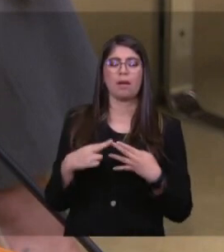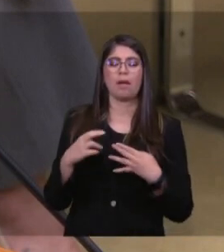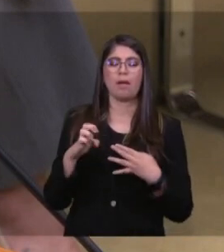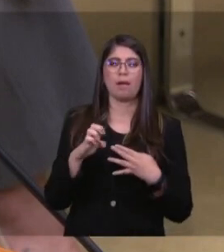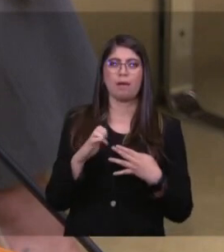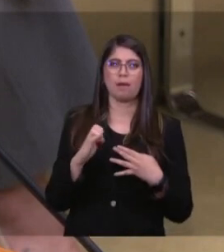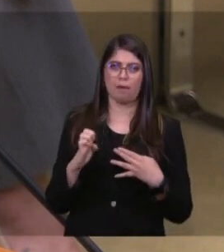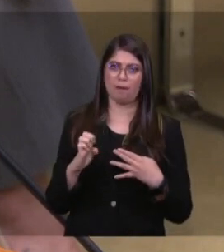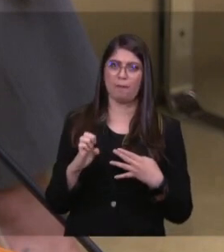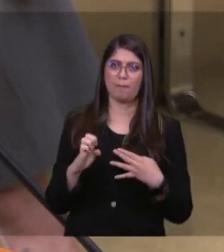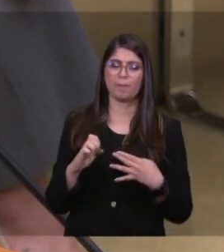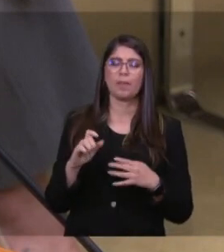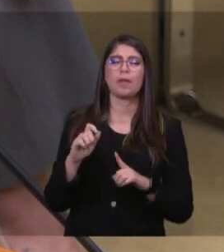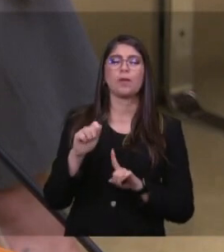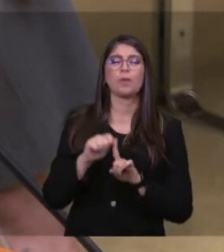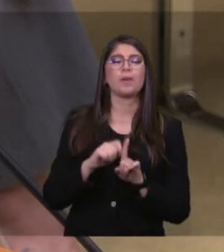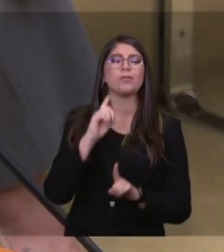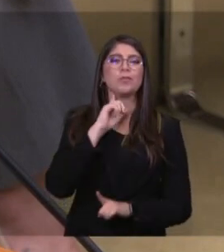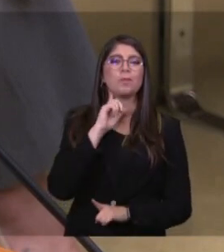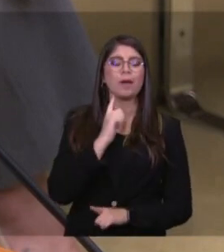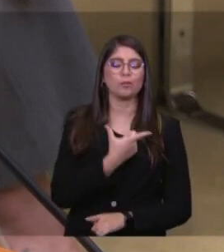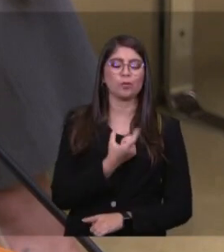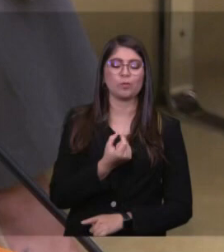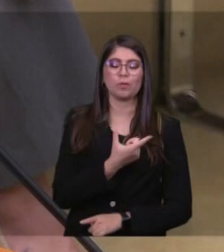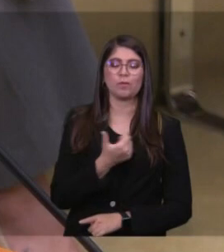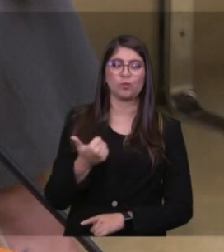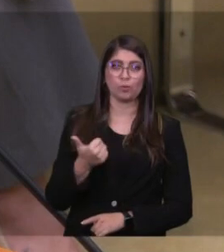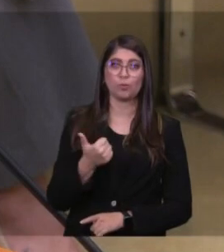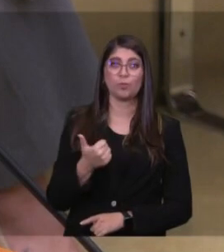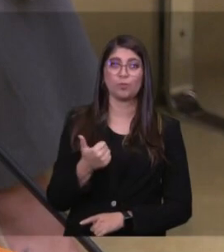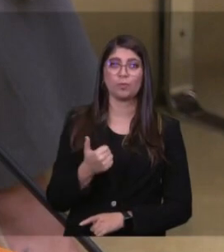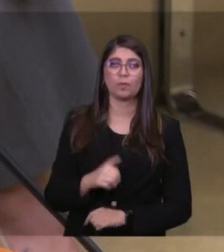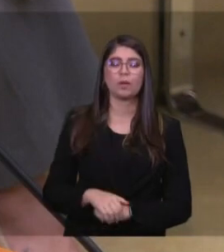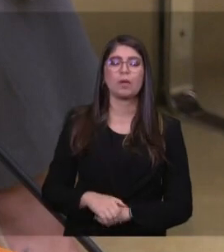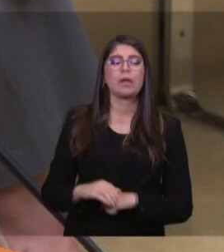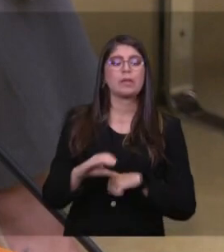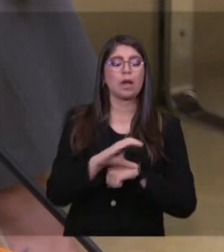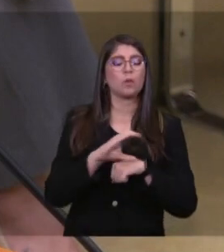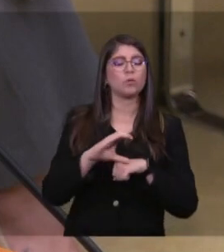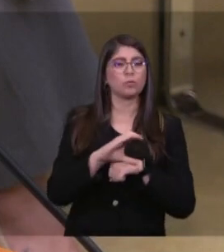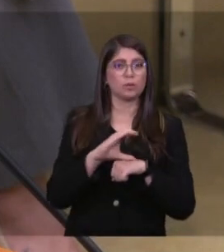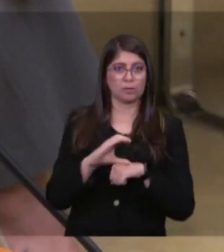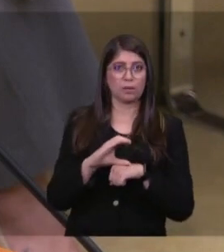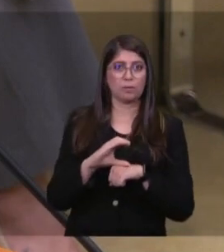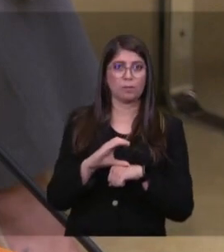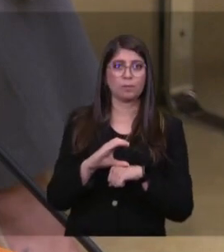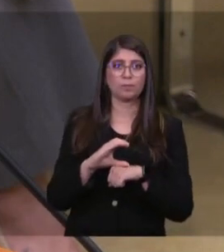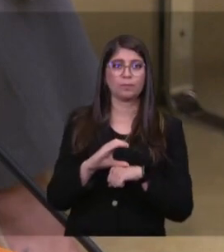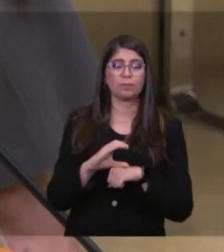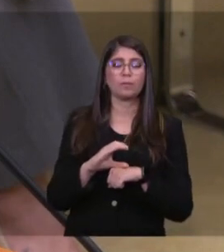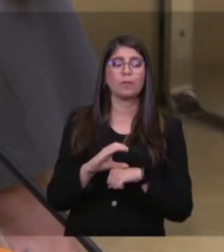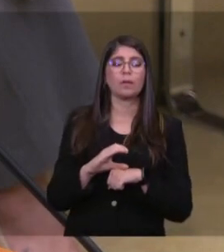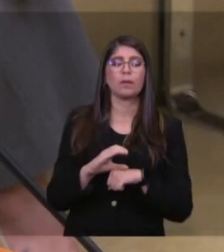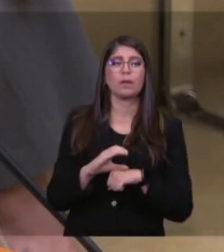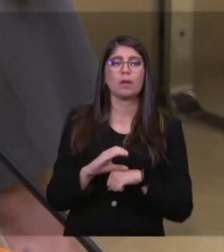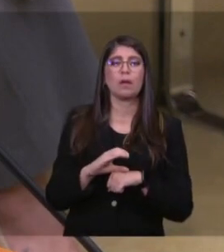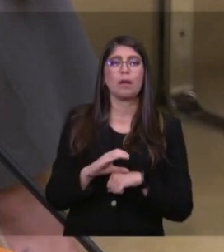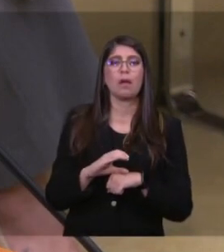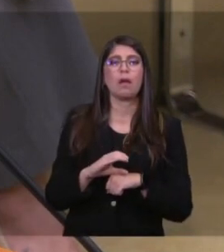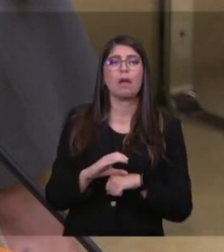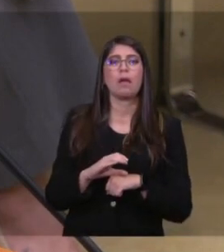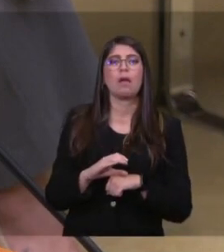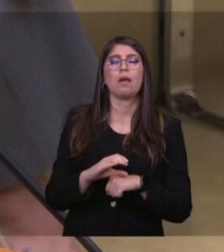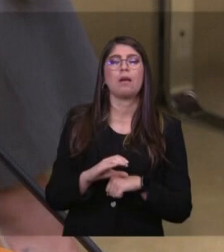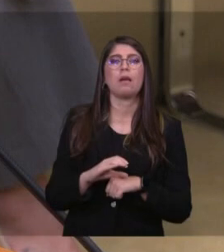1287019, em maio de 2021, que o poder constituinte derivado reformador, ao promulgar a Emenda